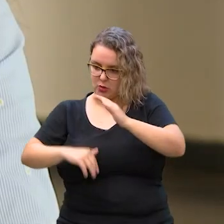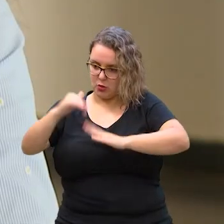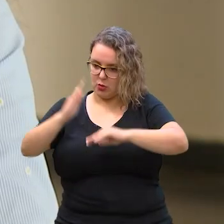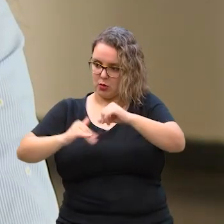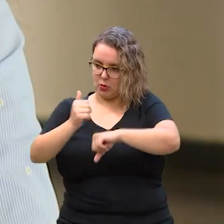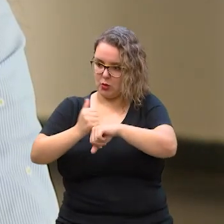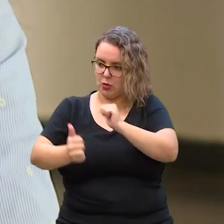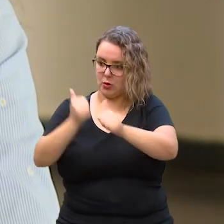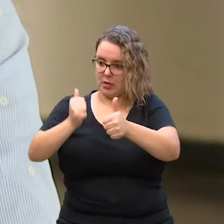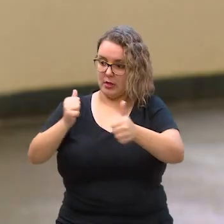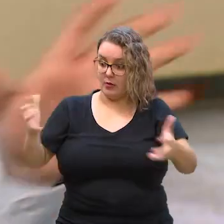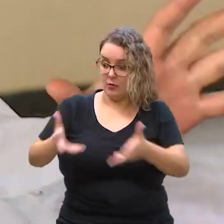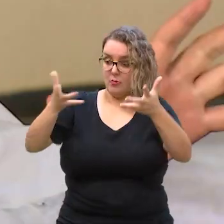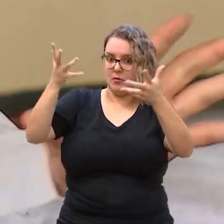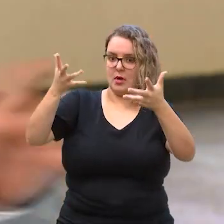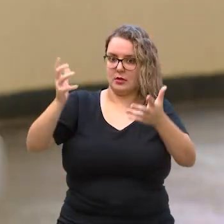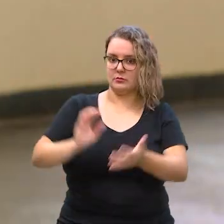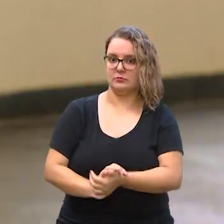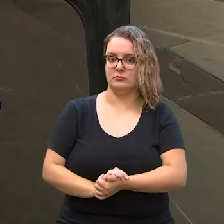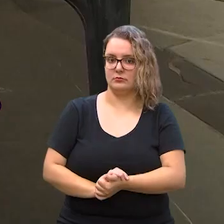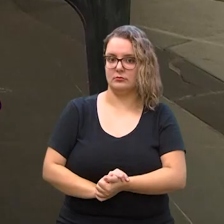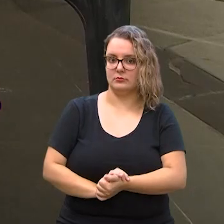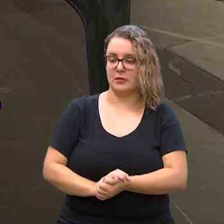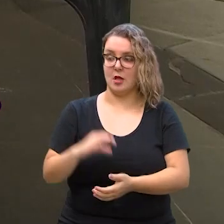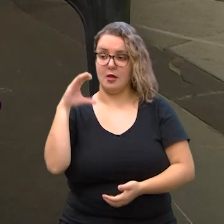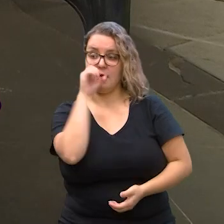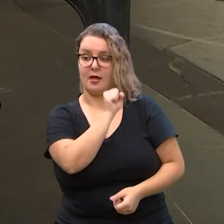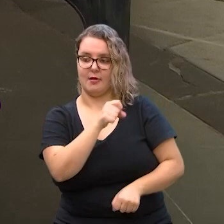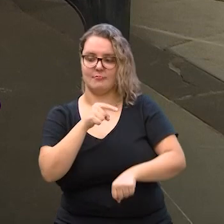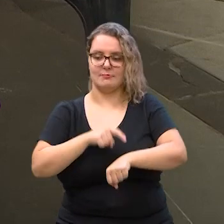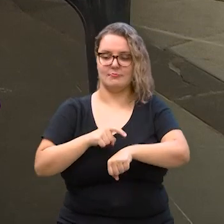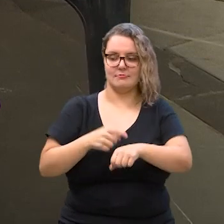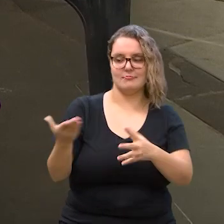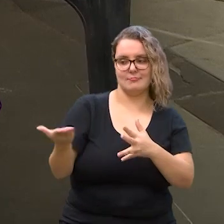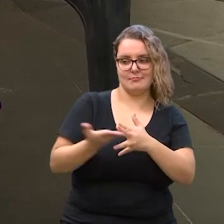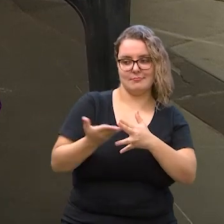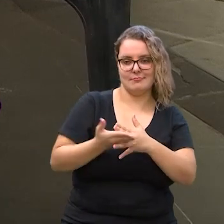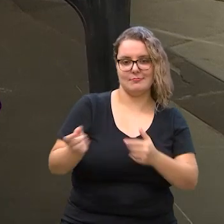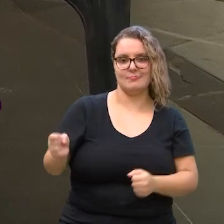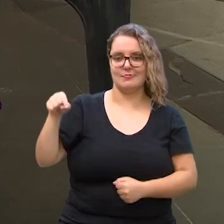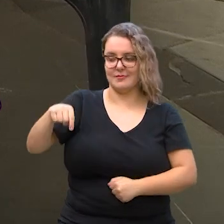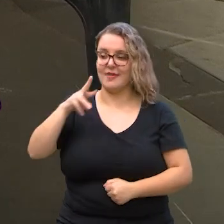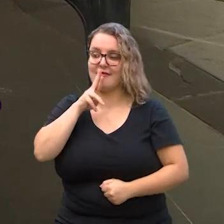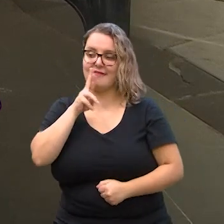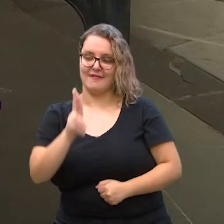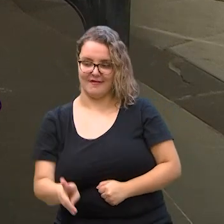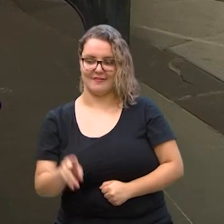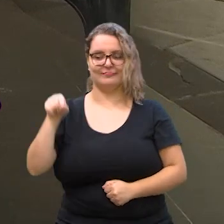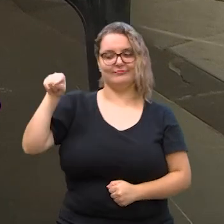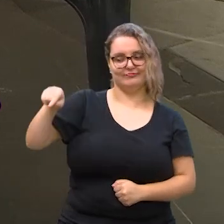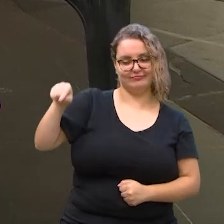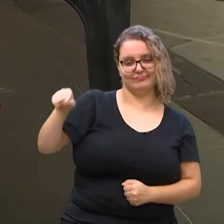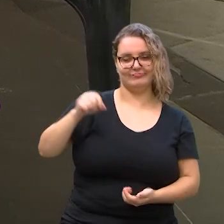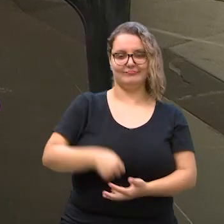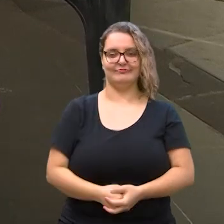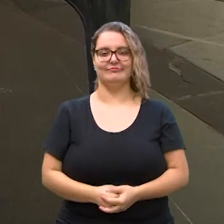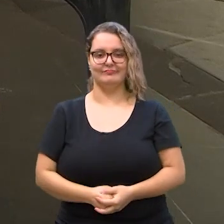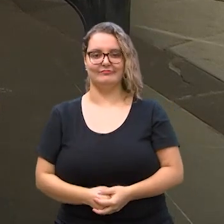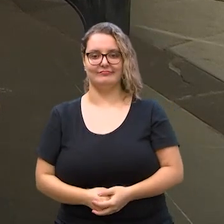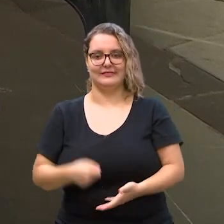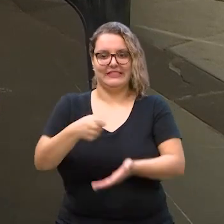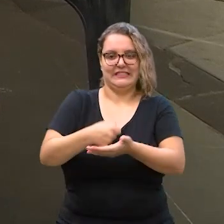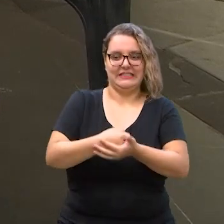render o máximo? Vamos fazer o seguinte, rápido intervalo, na volta tem essa resposta da Gabriela, a pressão